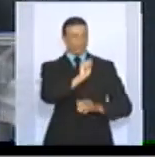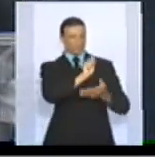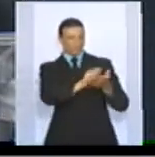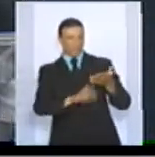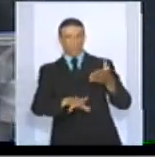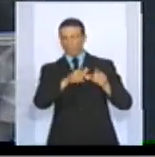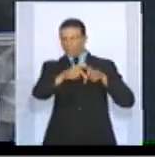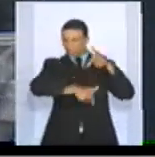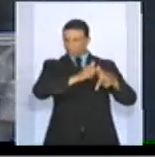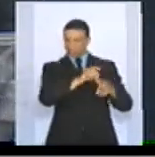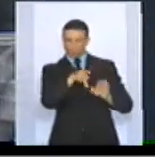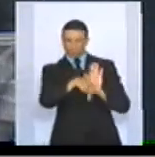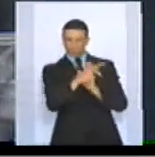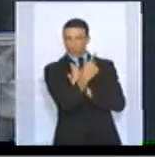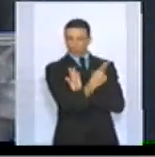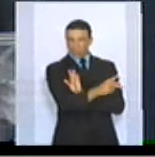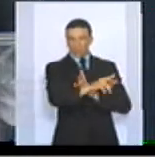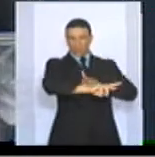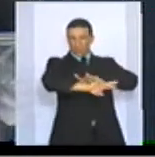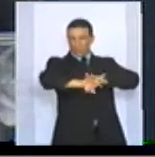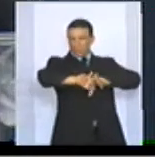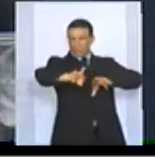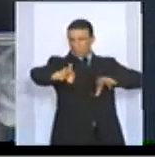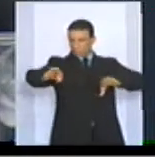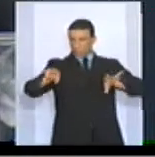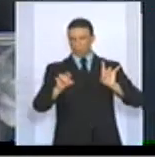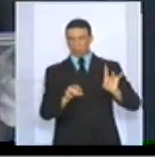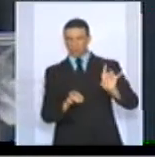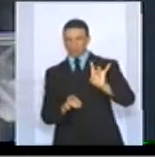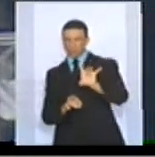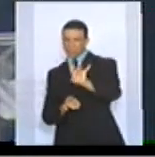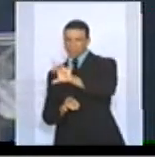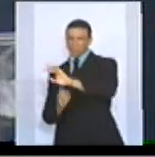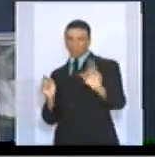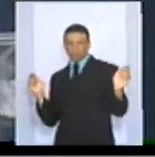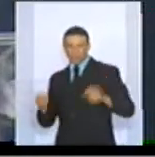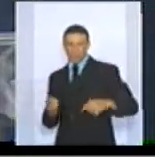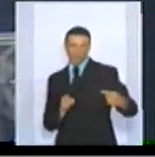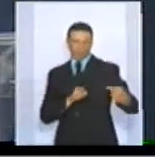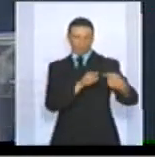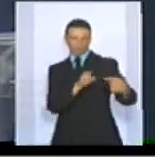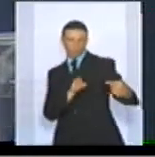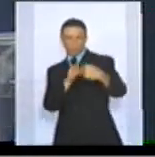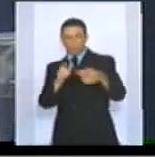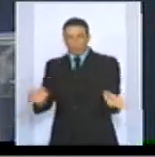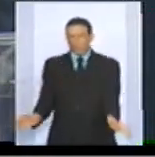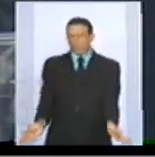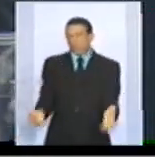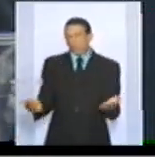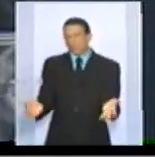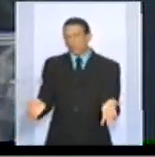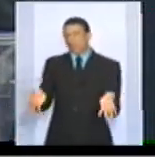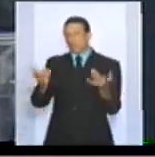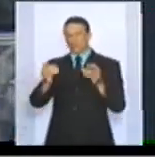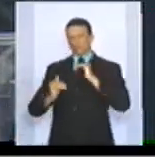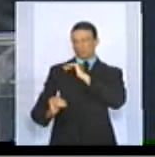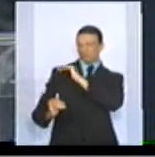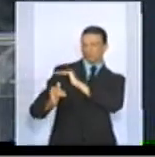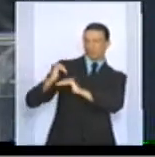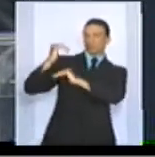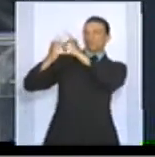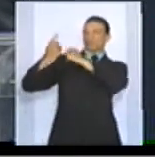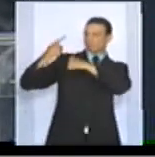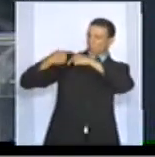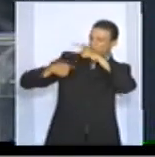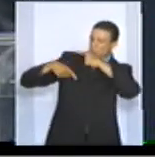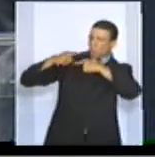e, portanto, passamos a ter condicionantes para cada uma dessas atividades e conceitos leves o suficientes para poder evoluir com